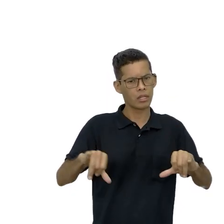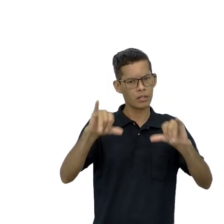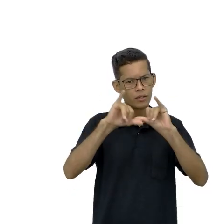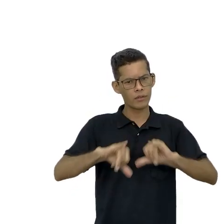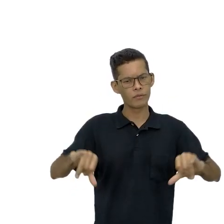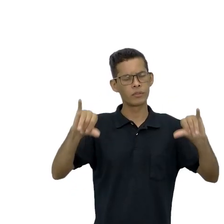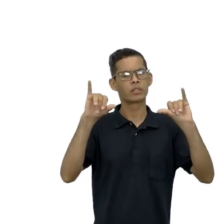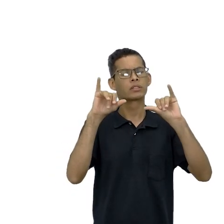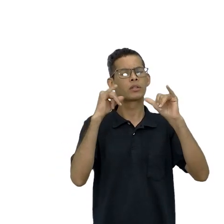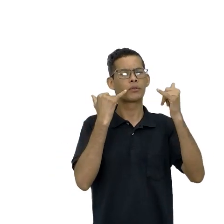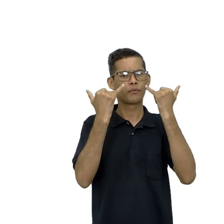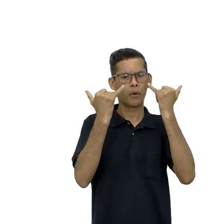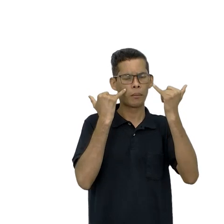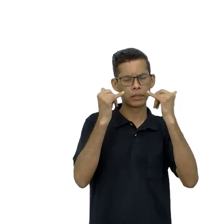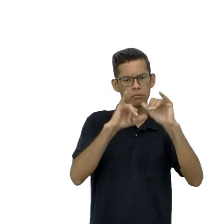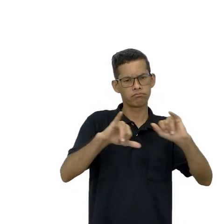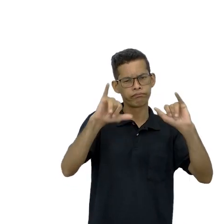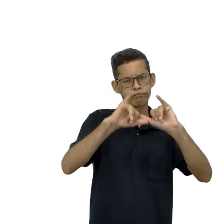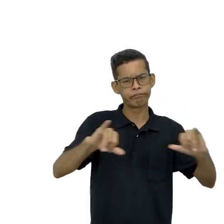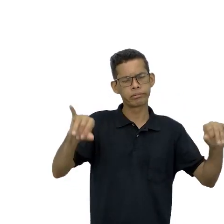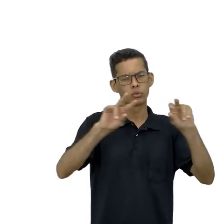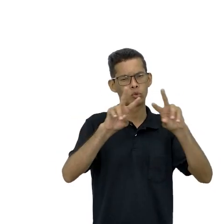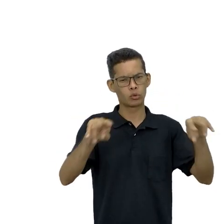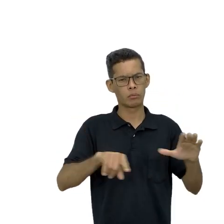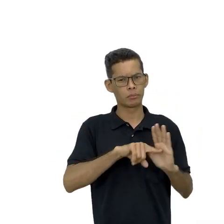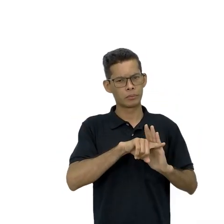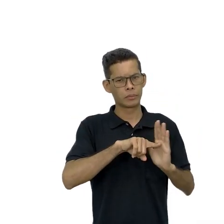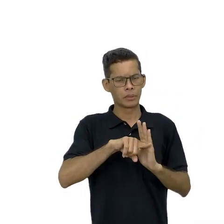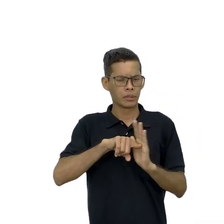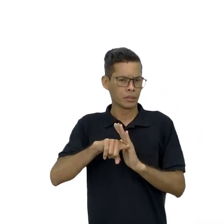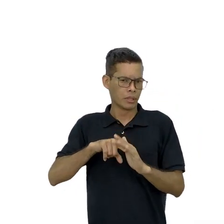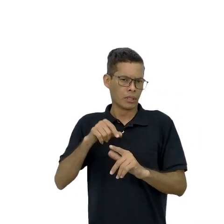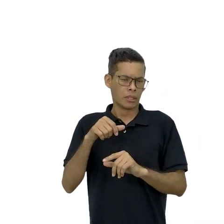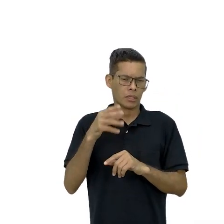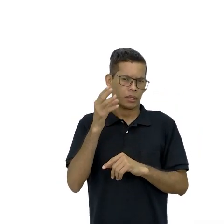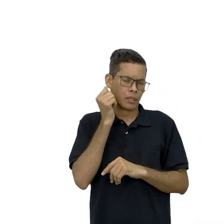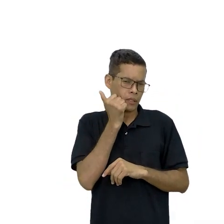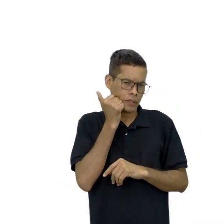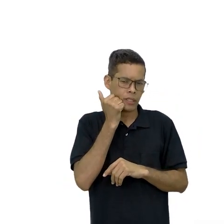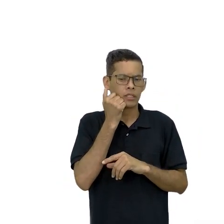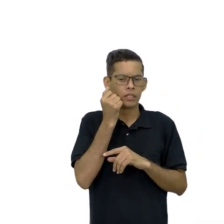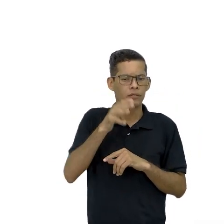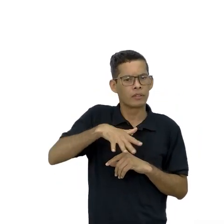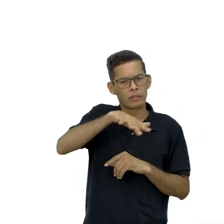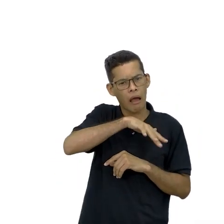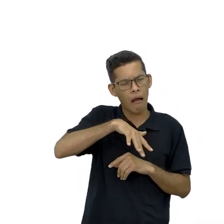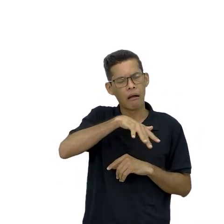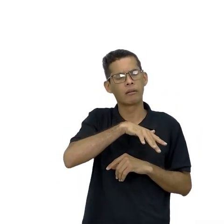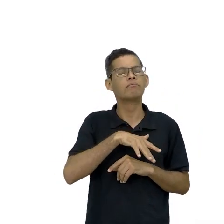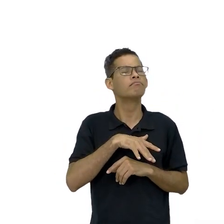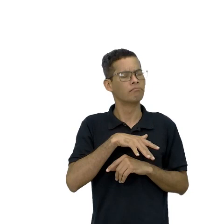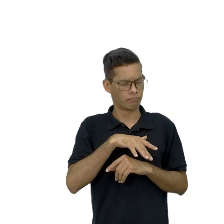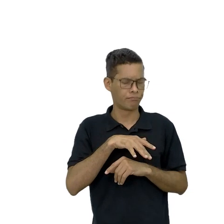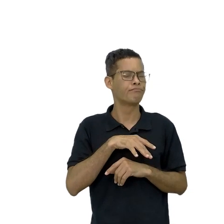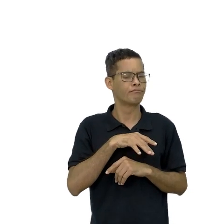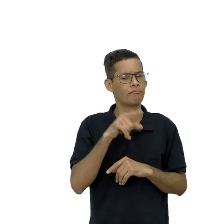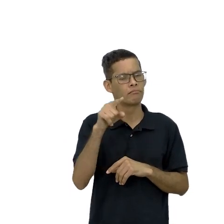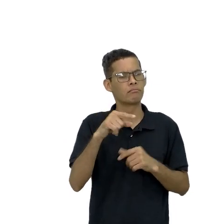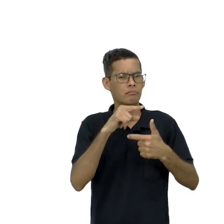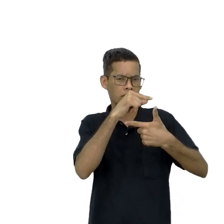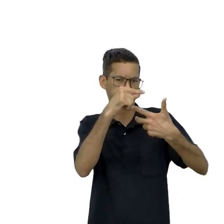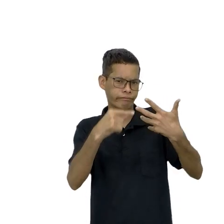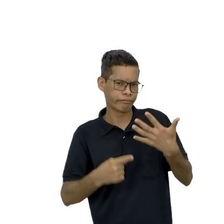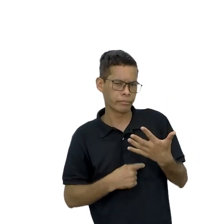informações relacionadas a pesquisas científicas e, como toda reportagem, fazendo uso, então, dos elementos